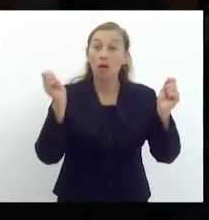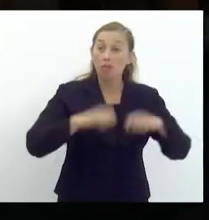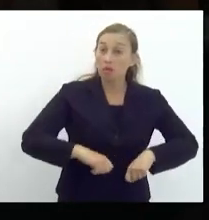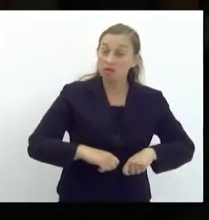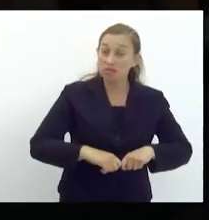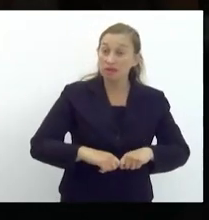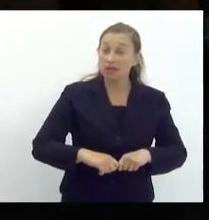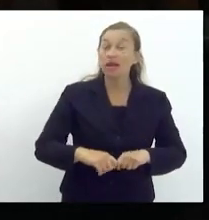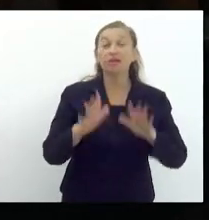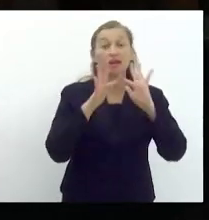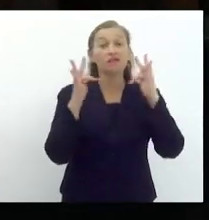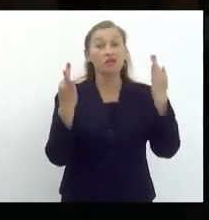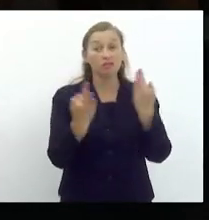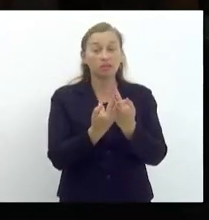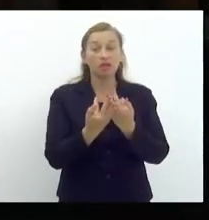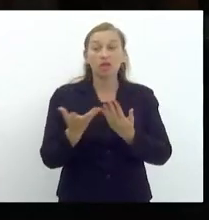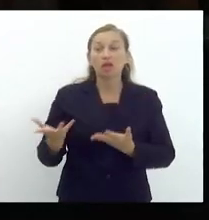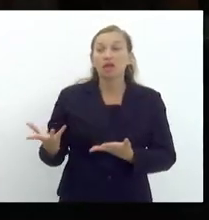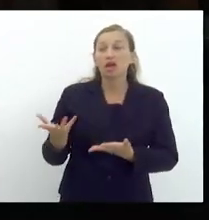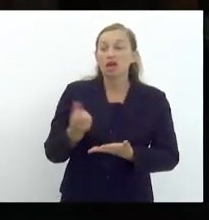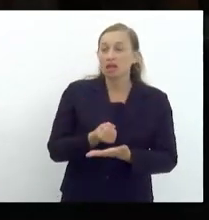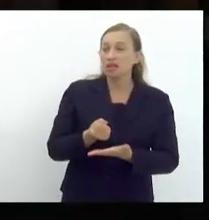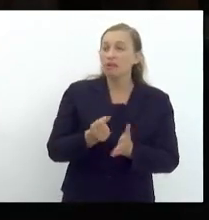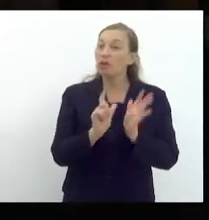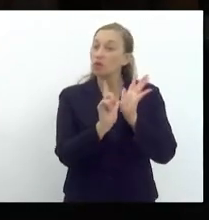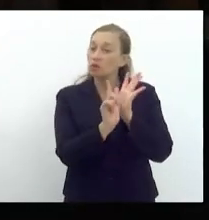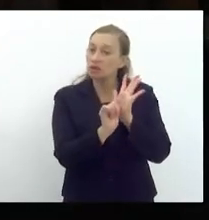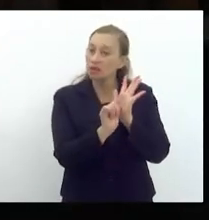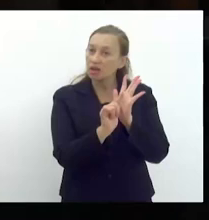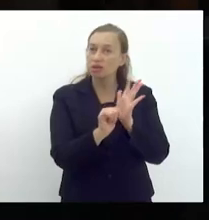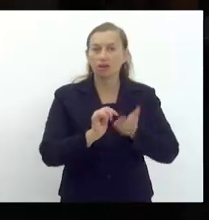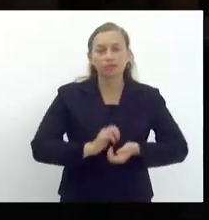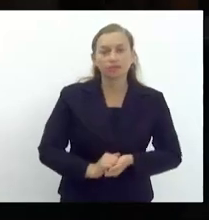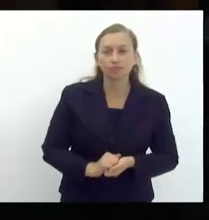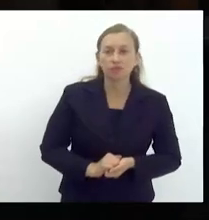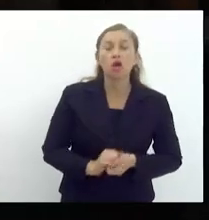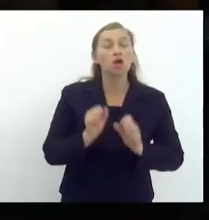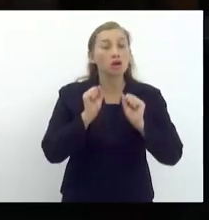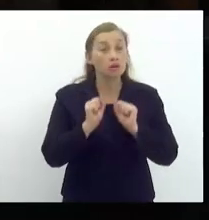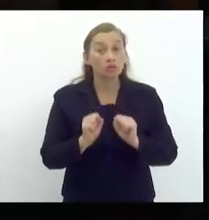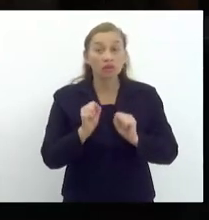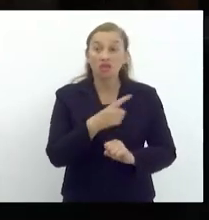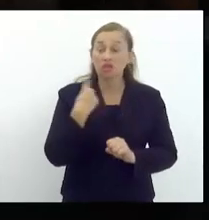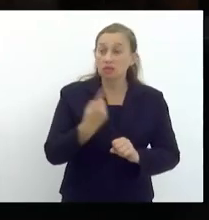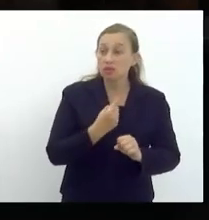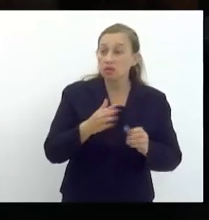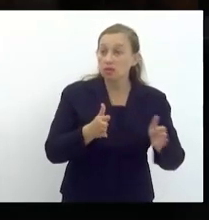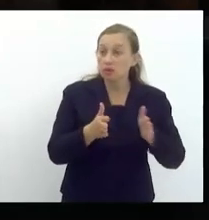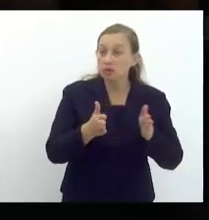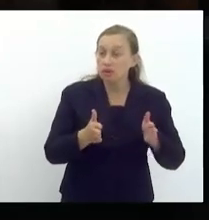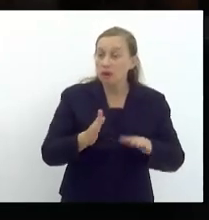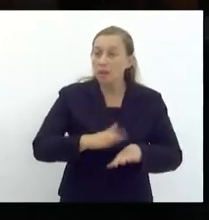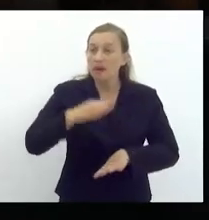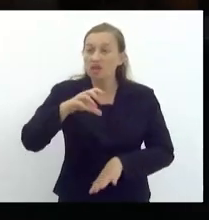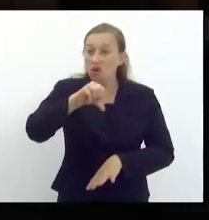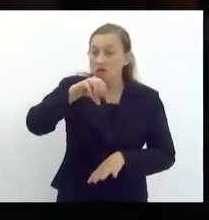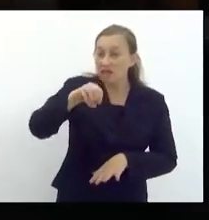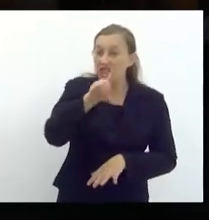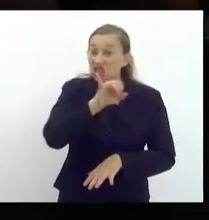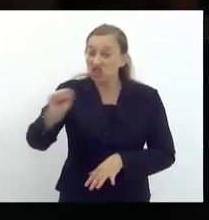dessas famílias receberem os atrasados e que a gente pudesse estender aí por mais de 90 dias